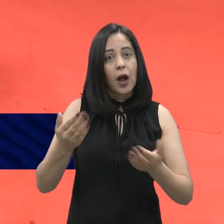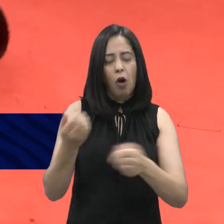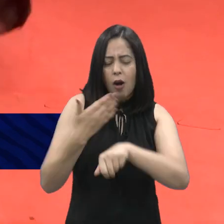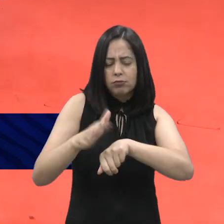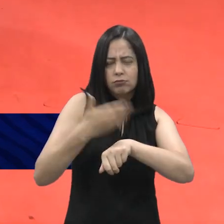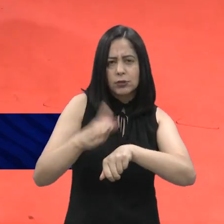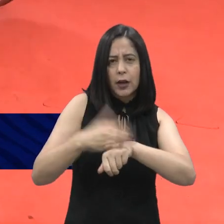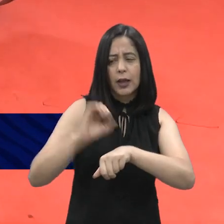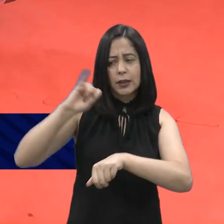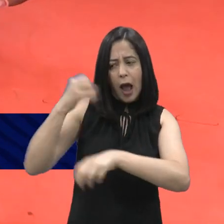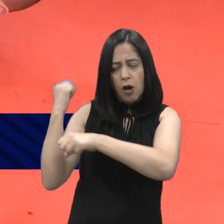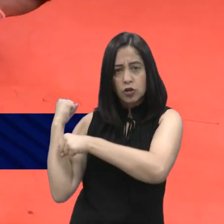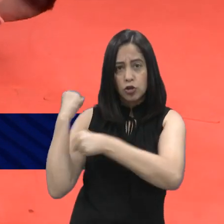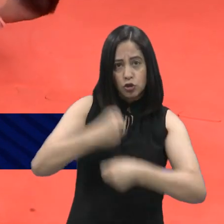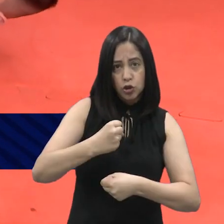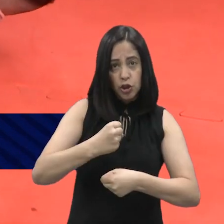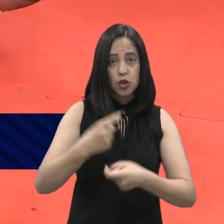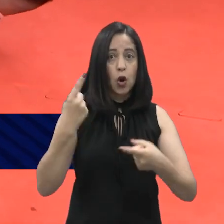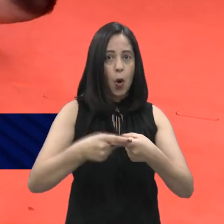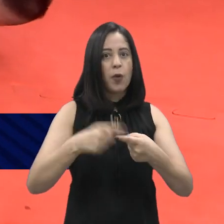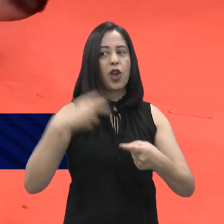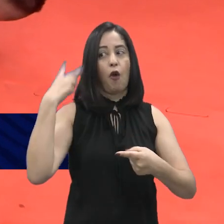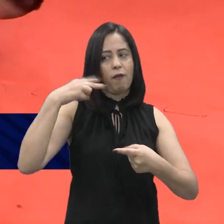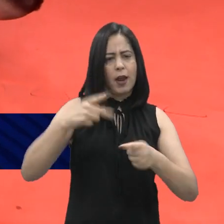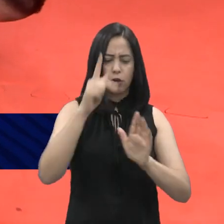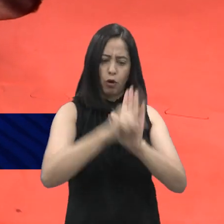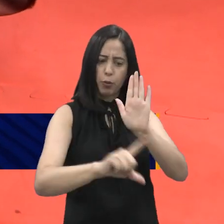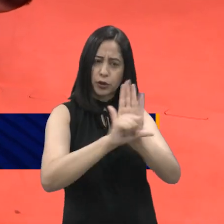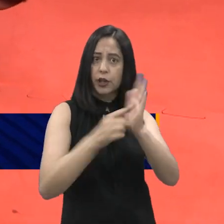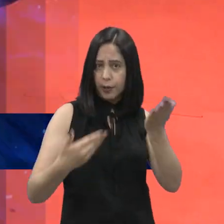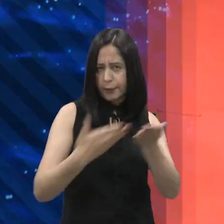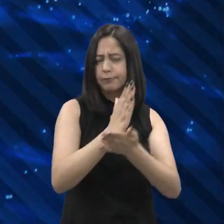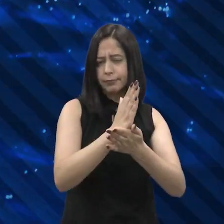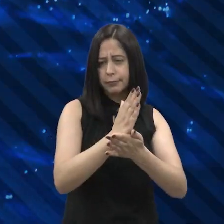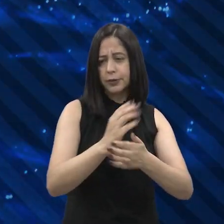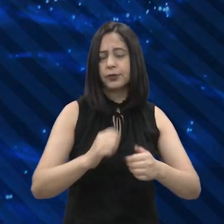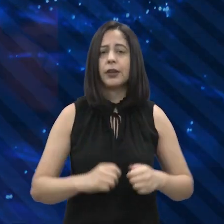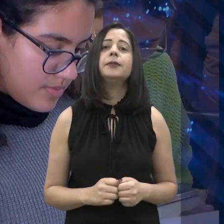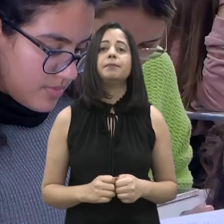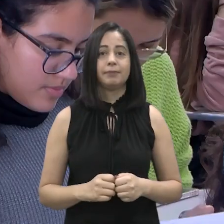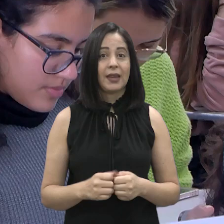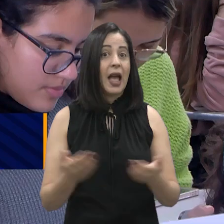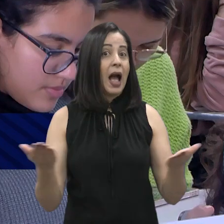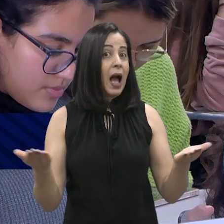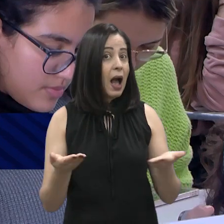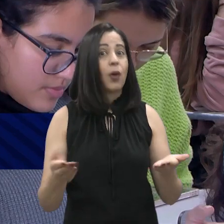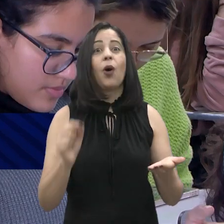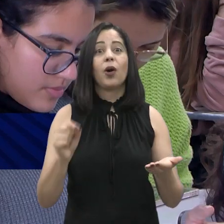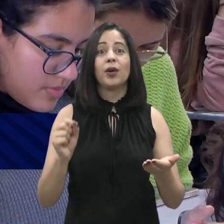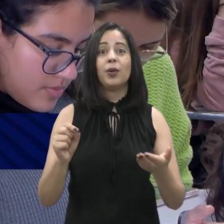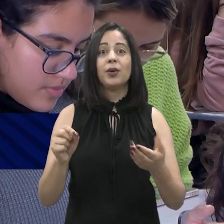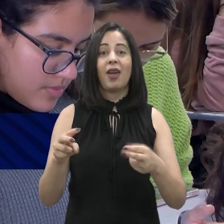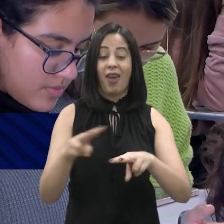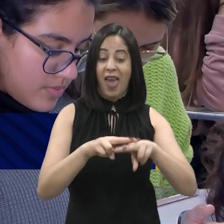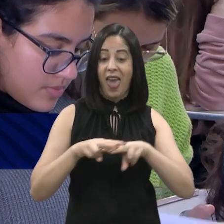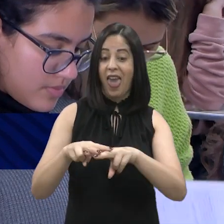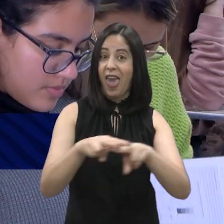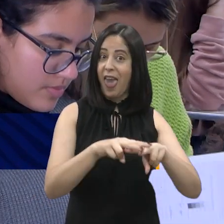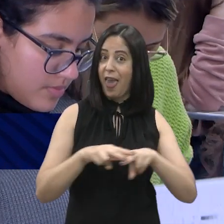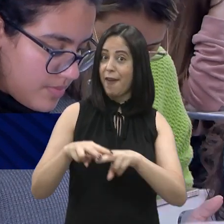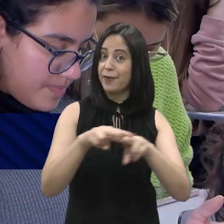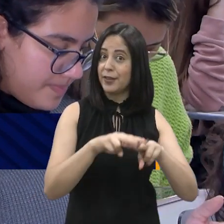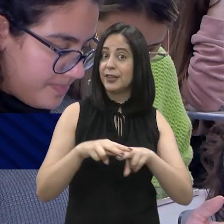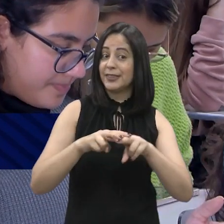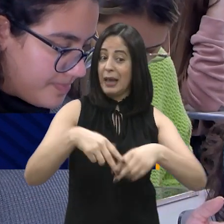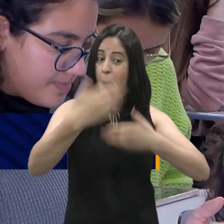atividade extracurricular após a Câmara aprovar projeto de lei. Hora de revisar o conteúdo.